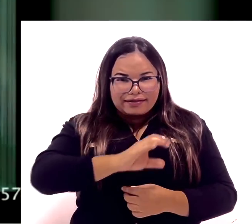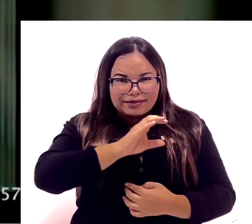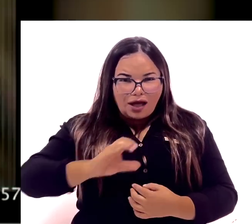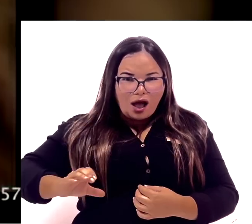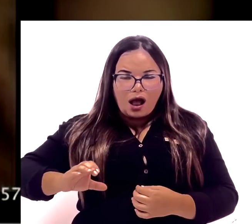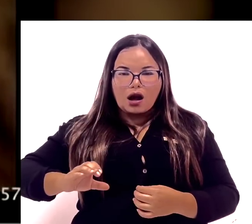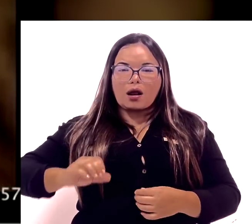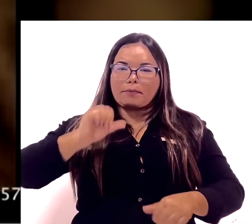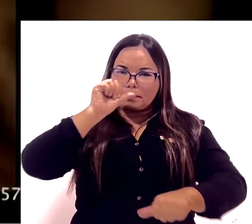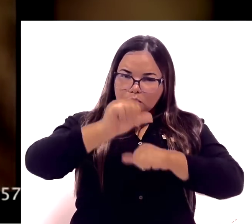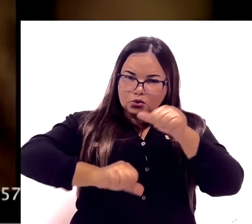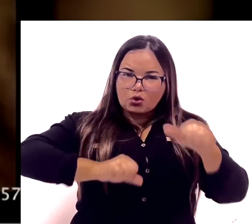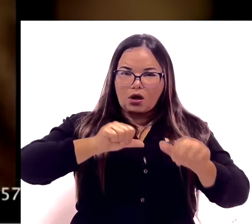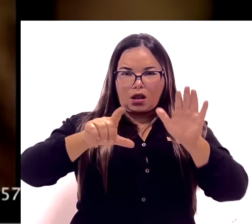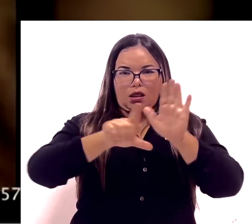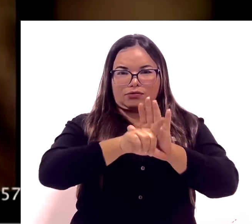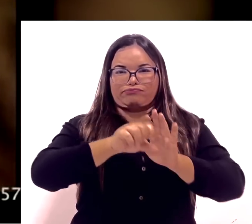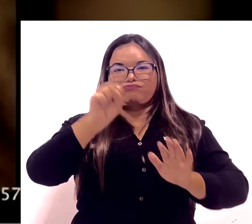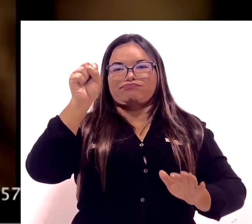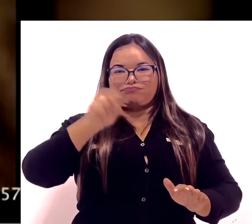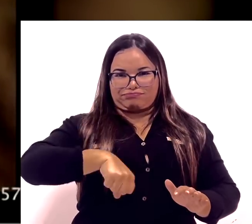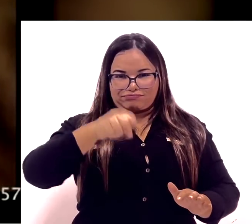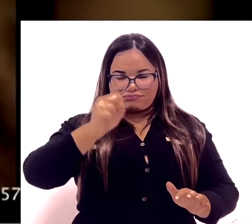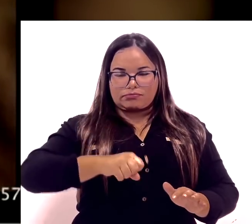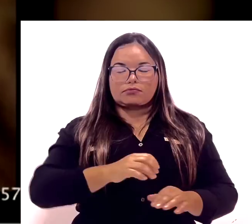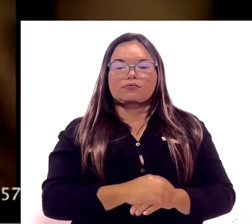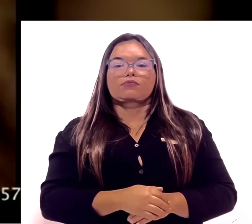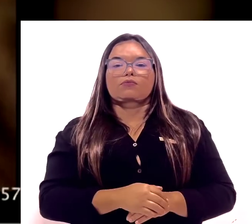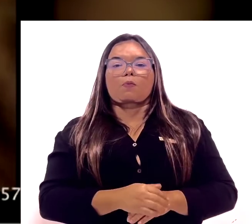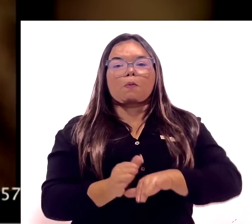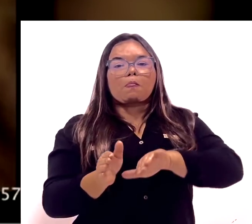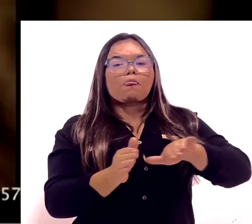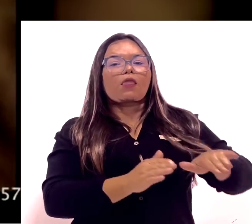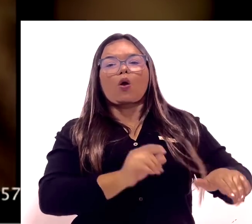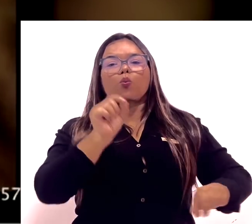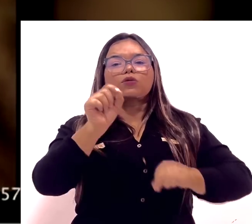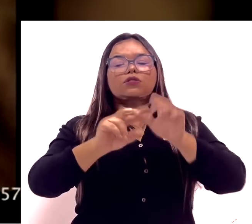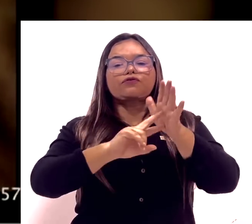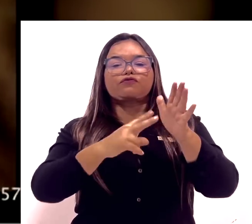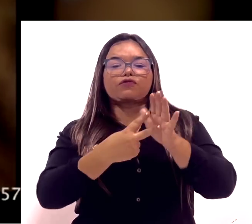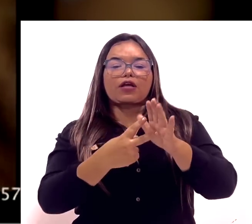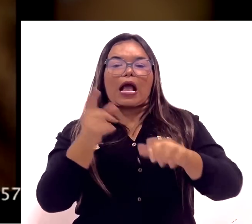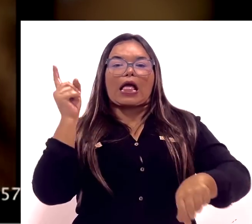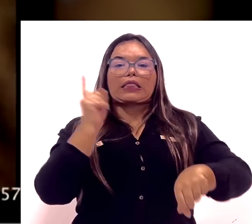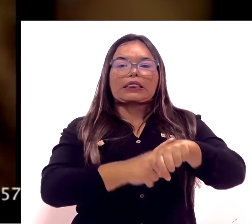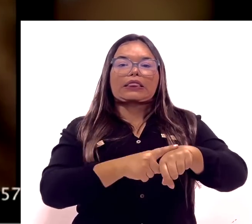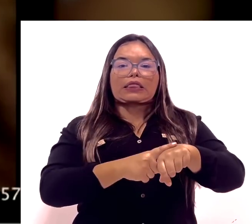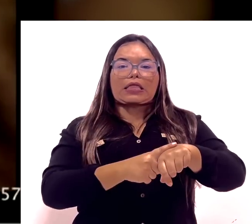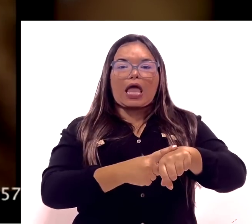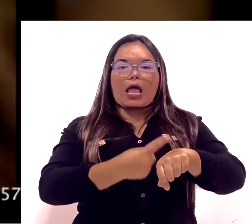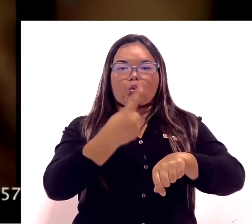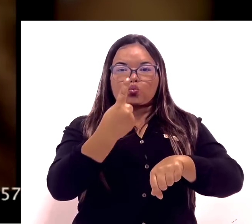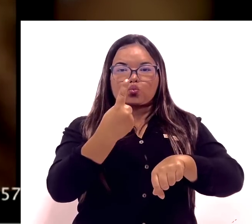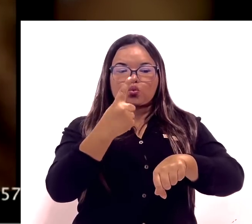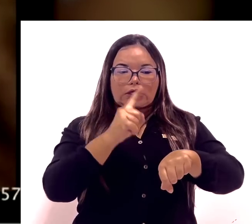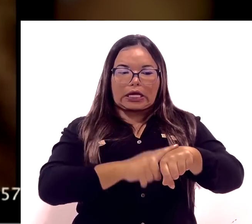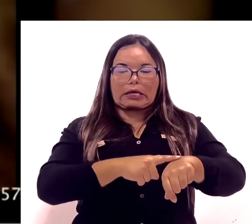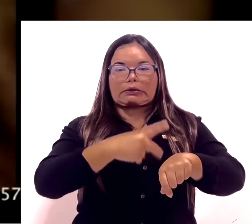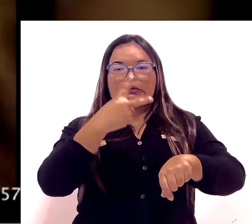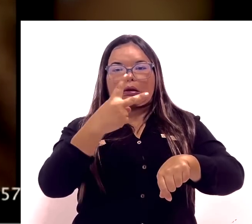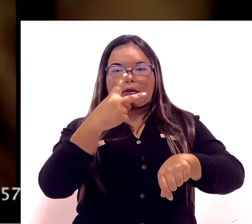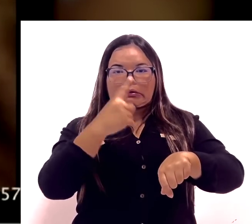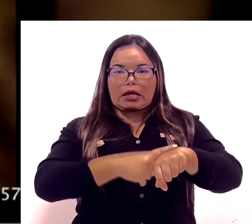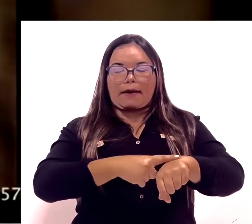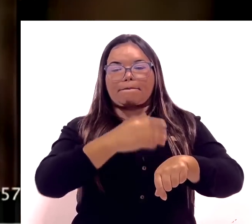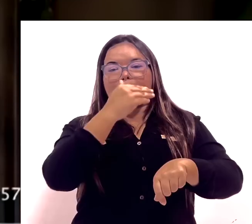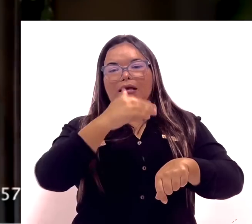isso se refere? Os santos seriam entregues em suas mãos por um tempo, tempos e metade de um tempo. Se você tem